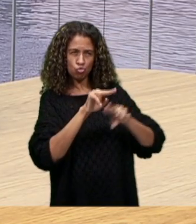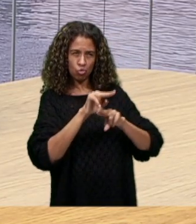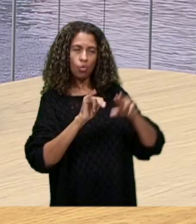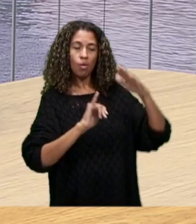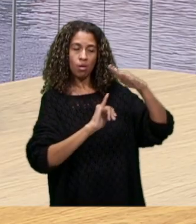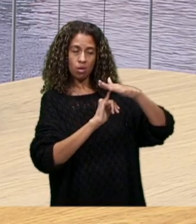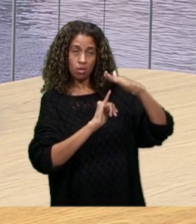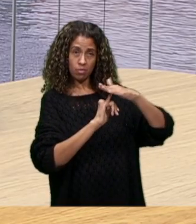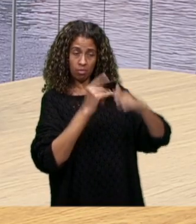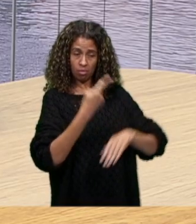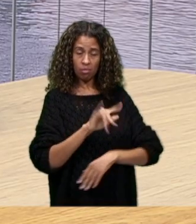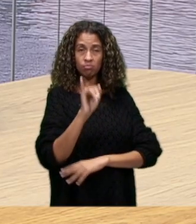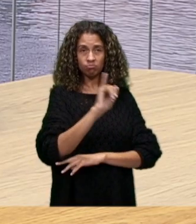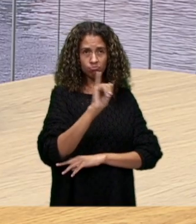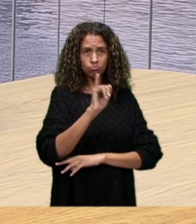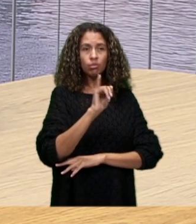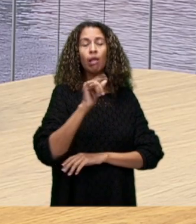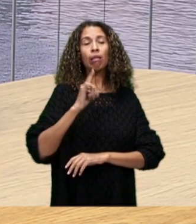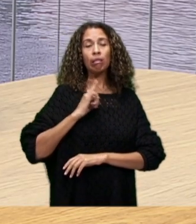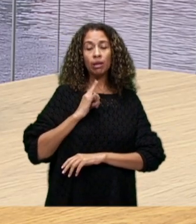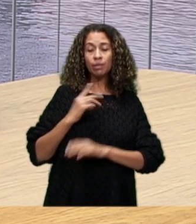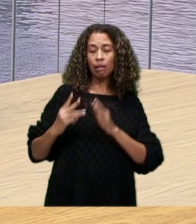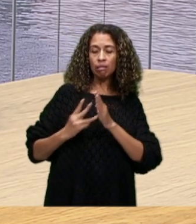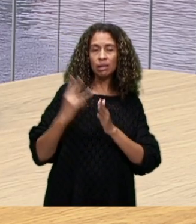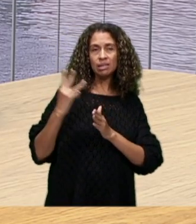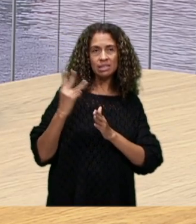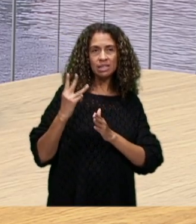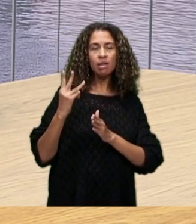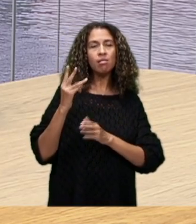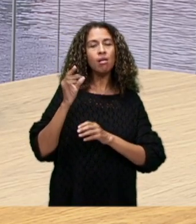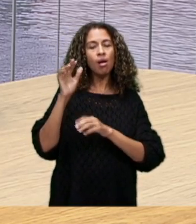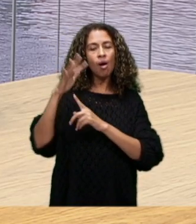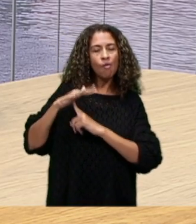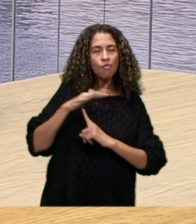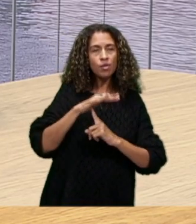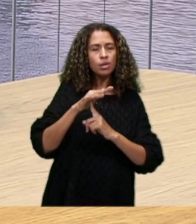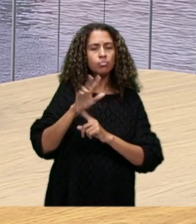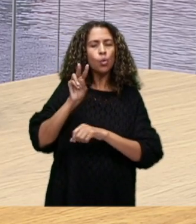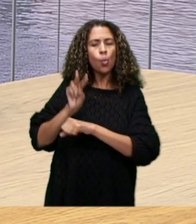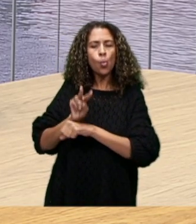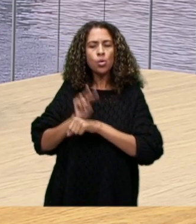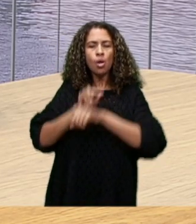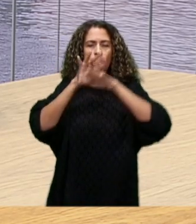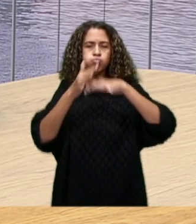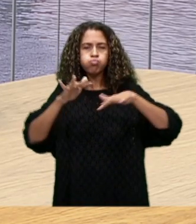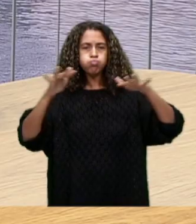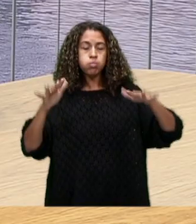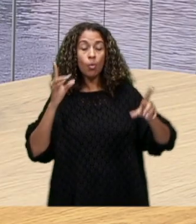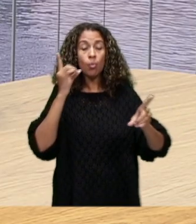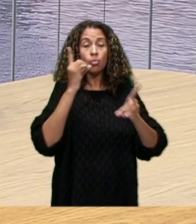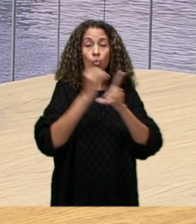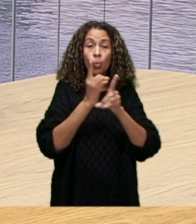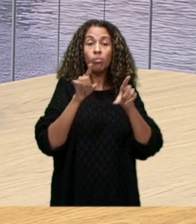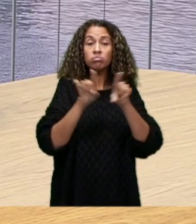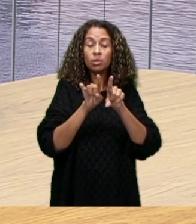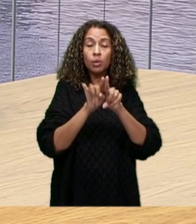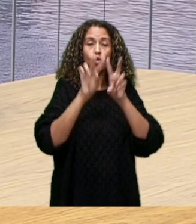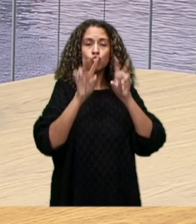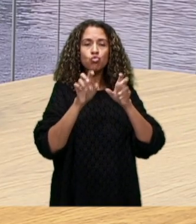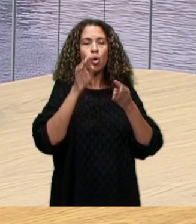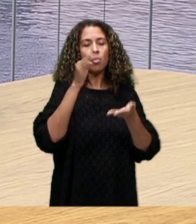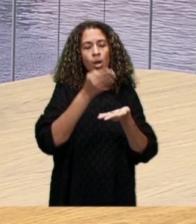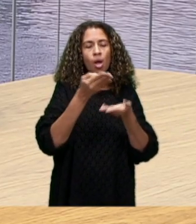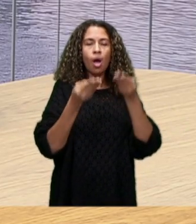Campus Itajaí, promoveu a terceira feira para a conservação do oceano, junto com o encontro de compostagem, e lançou